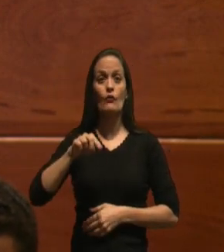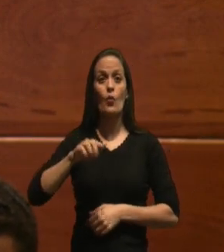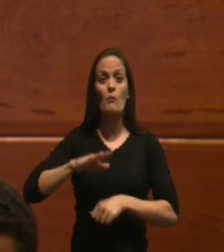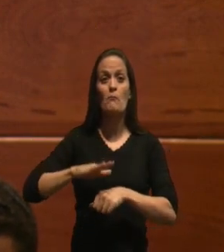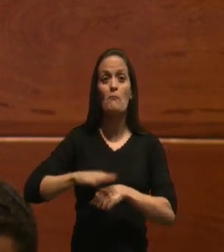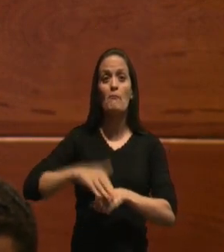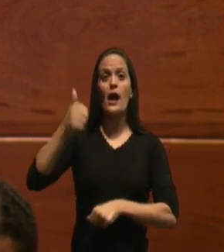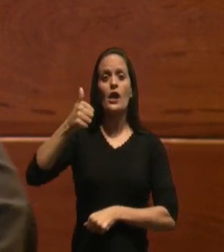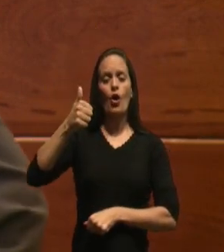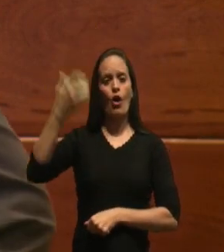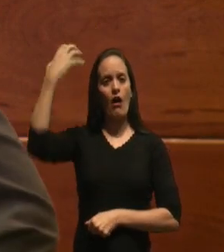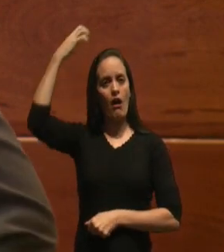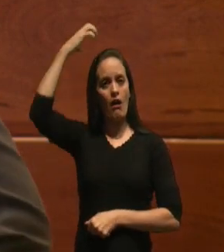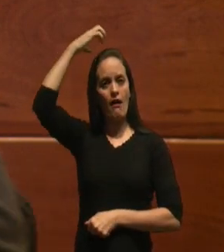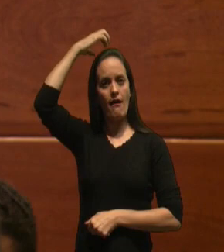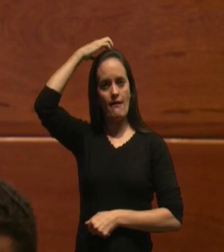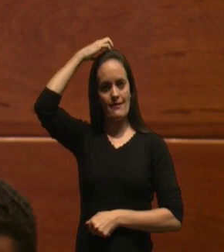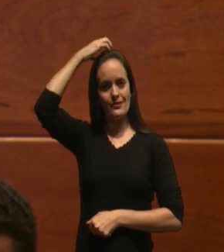reis de Judá,